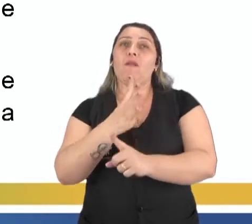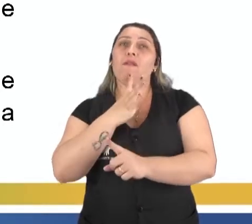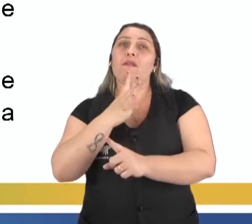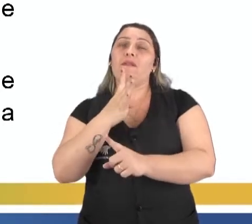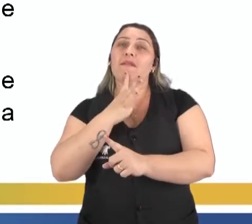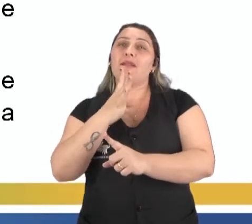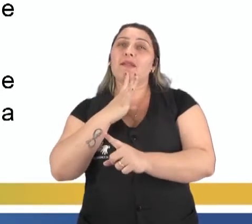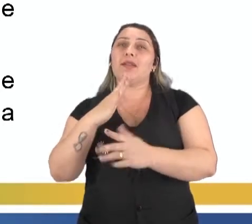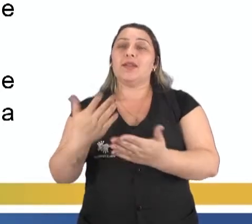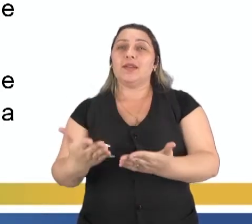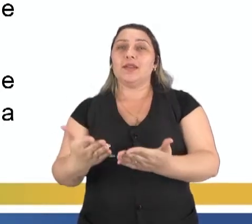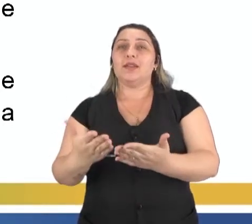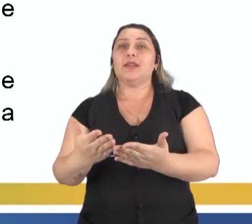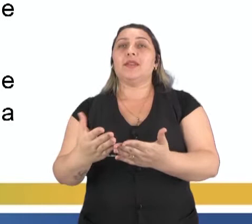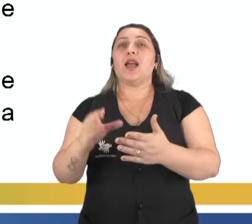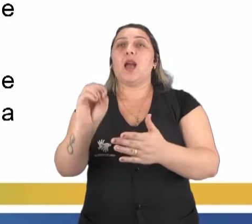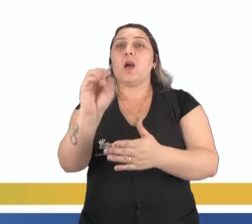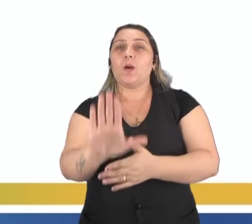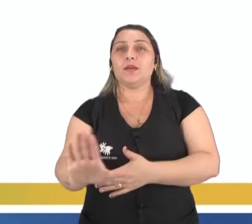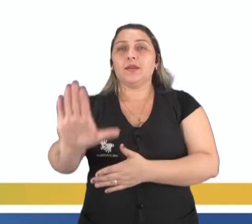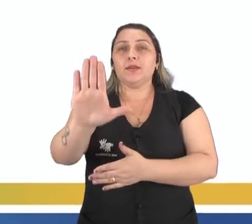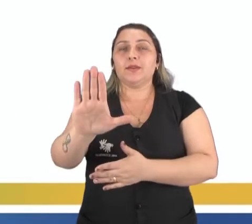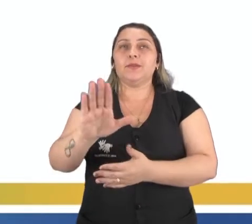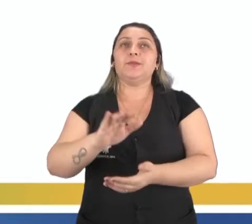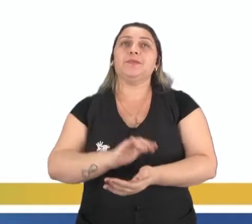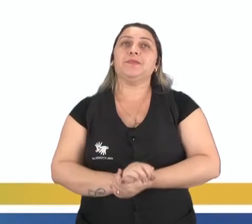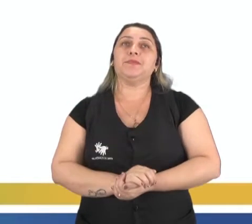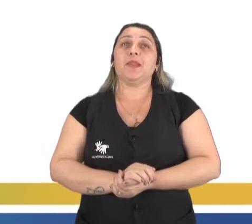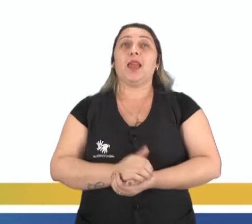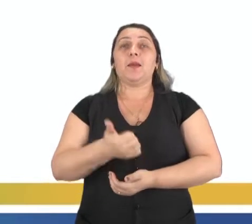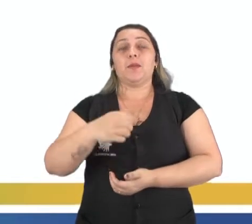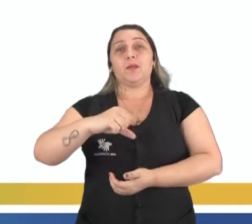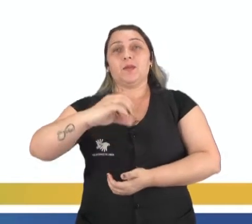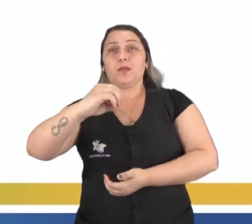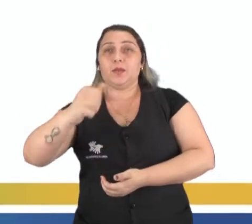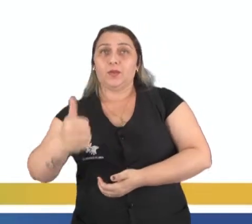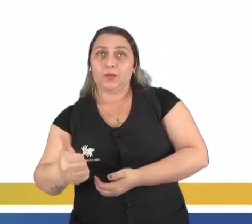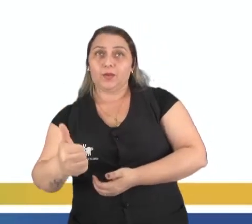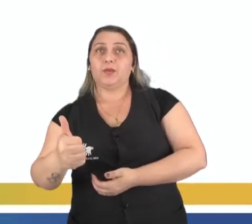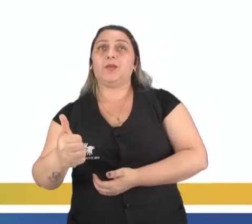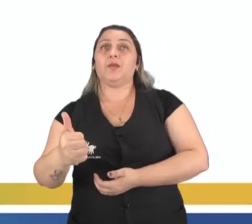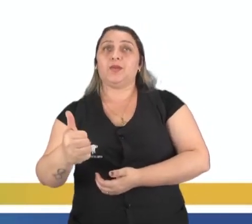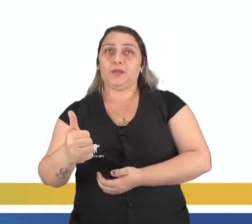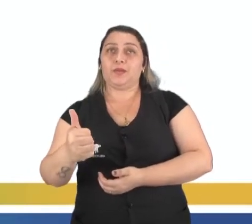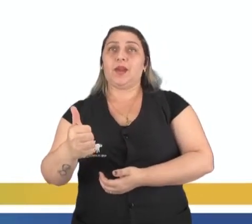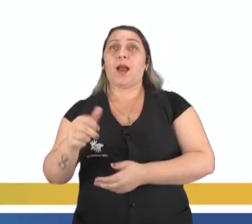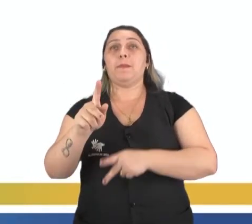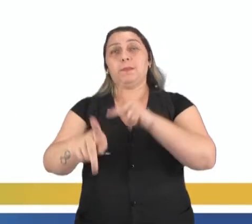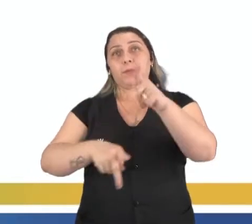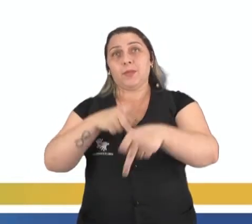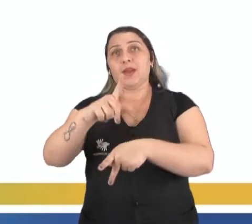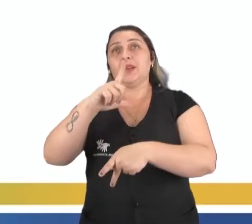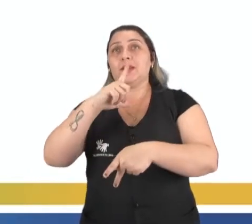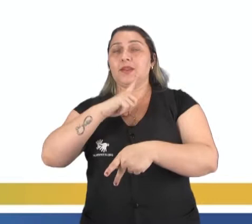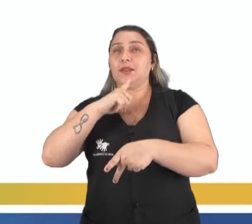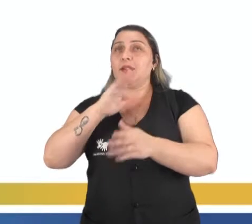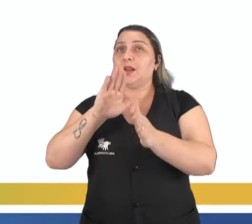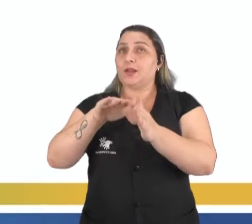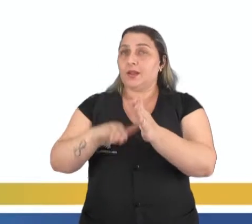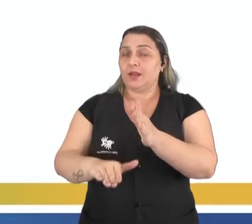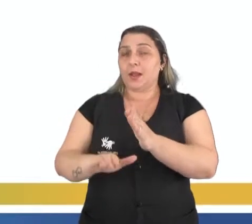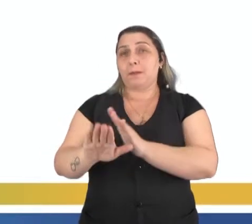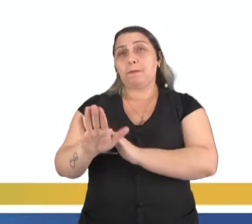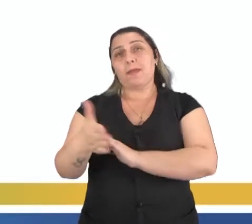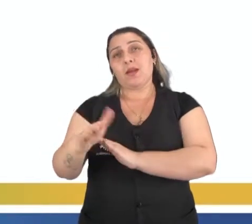essa parte da Oceania. Em 1901, estimava-se que essa população, estamos